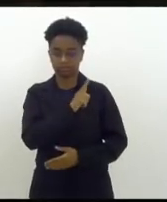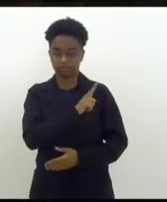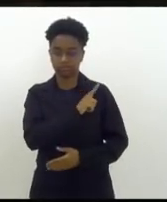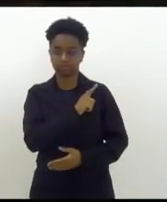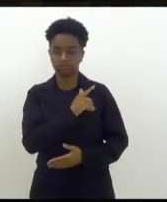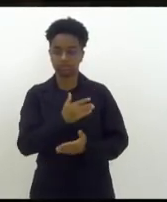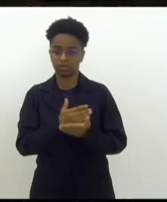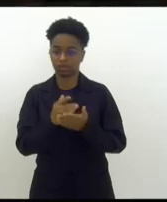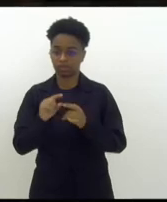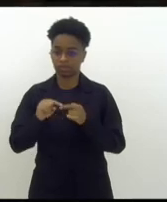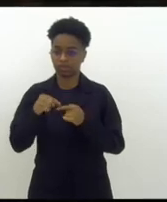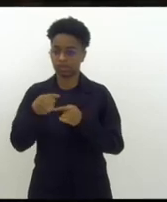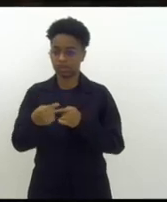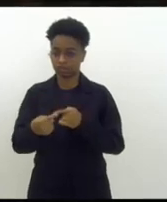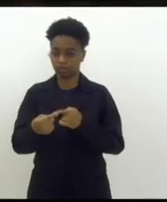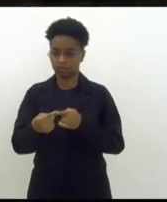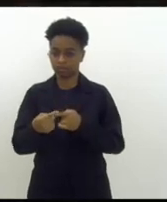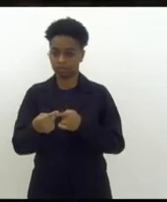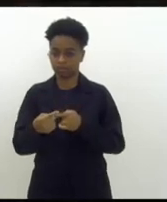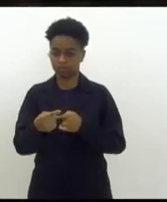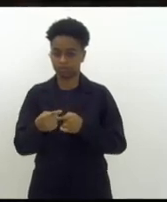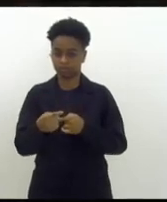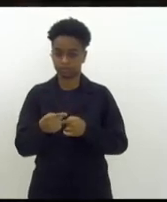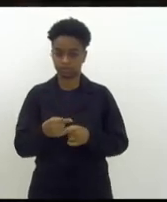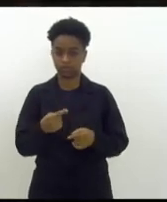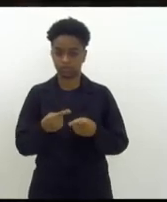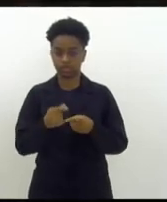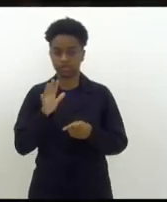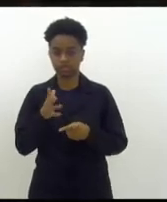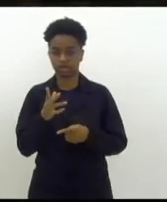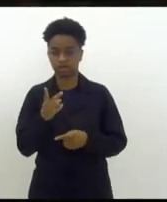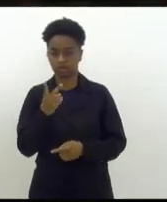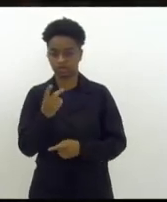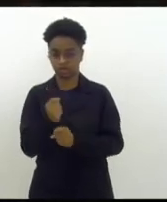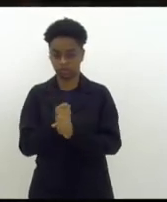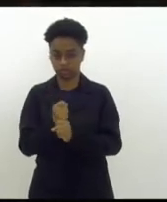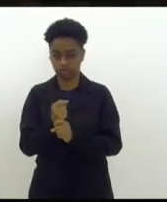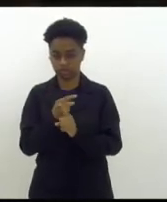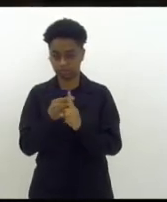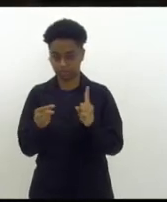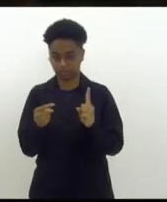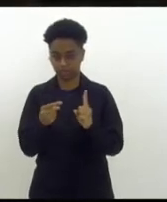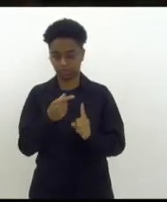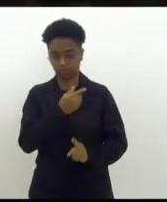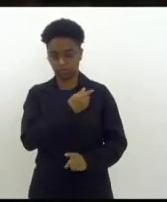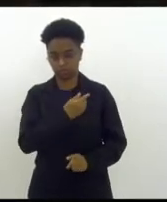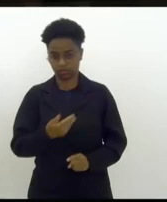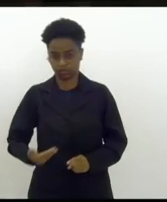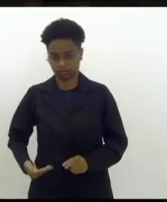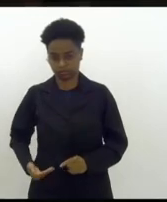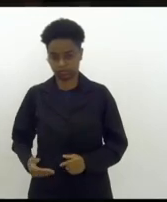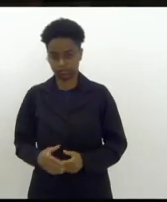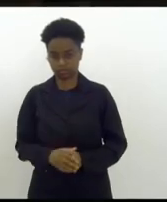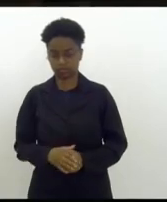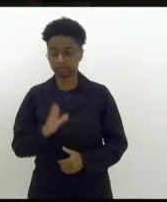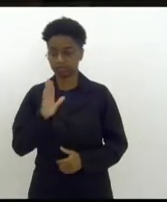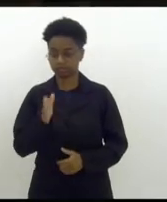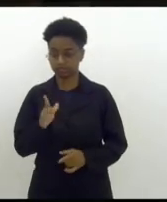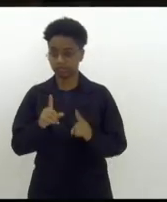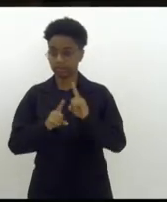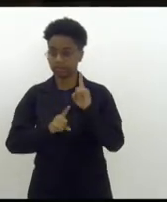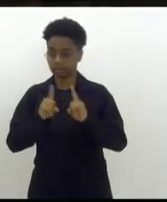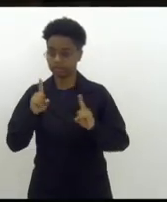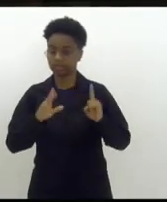do Governo do Estado governo tá aí há dois anos e meio já fez a licitação